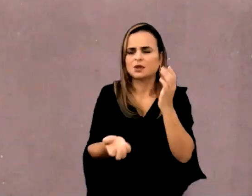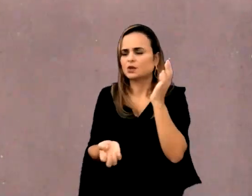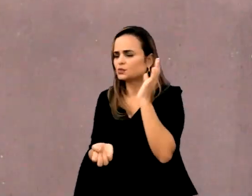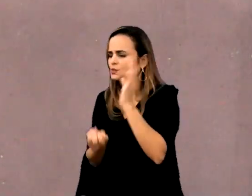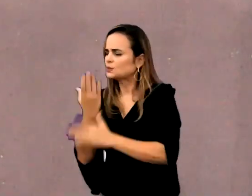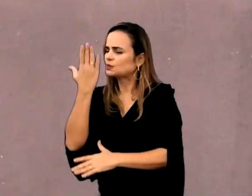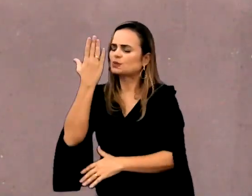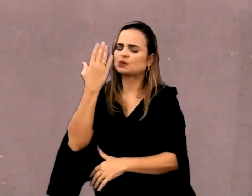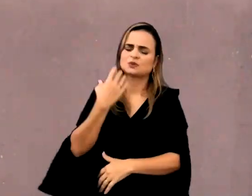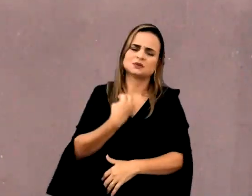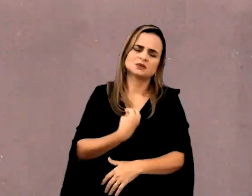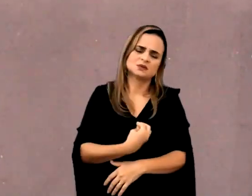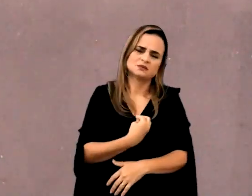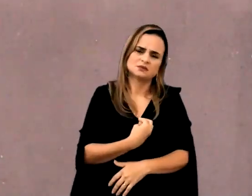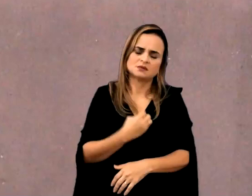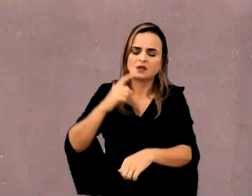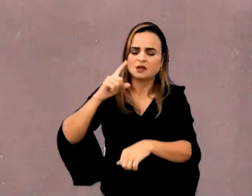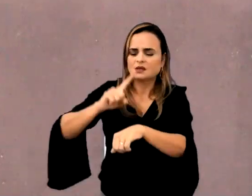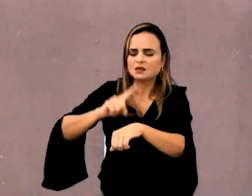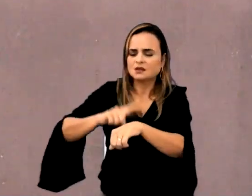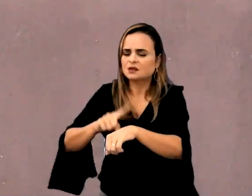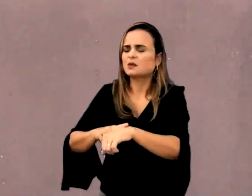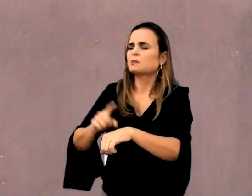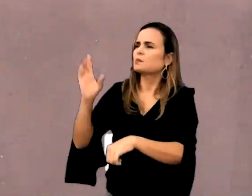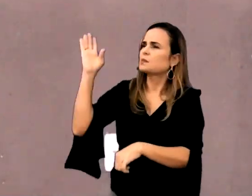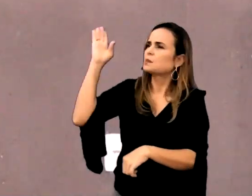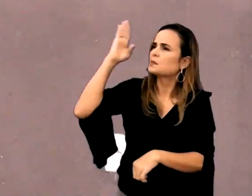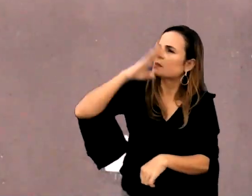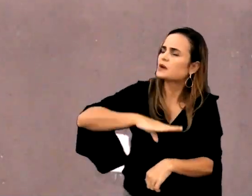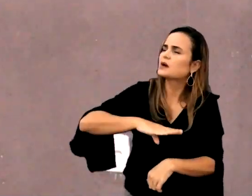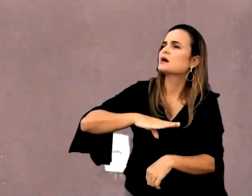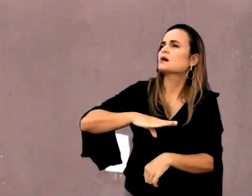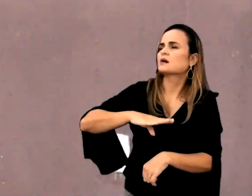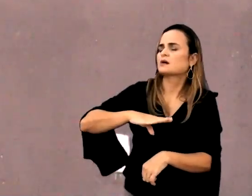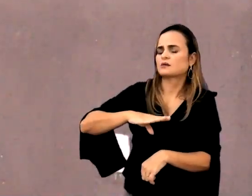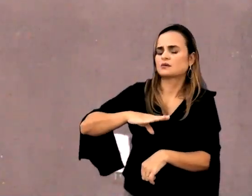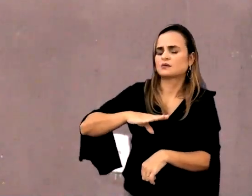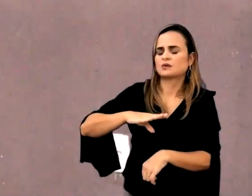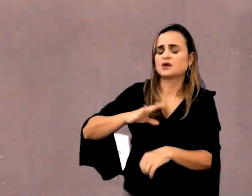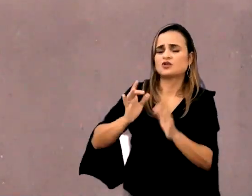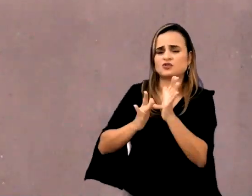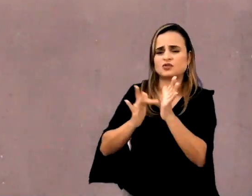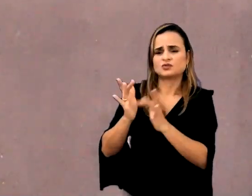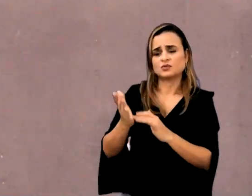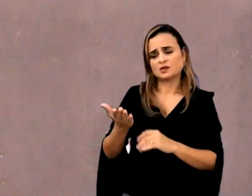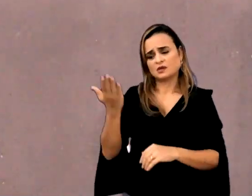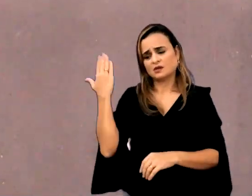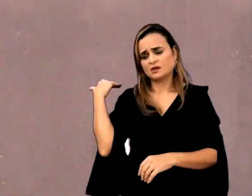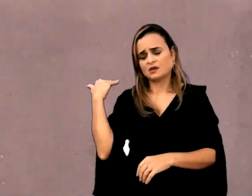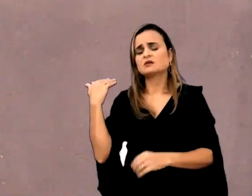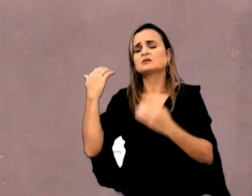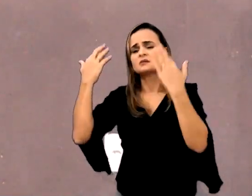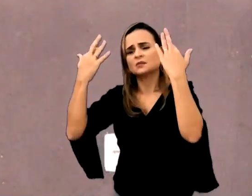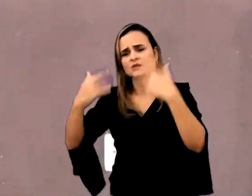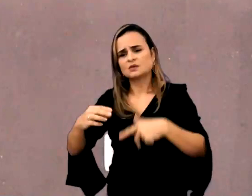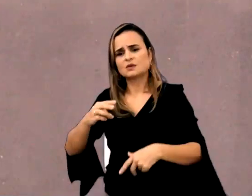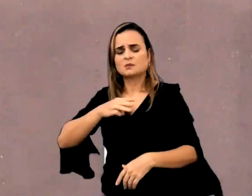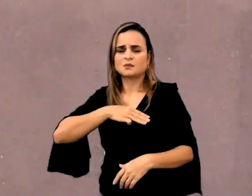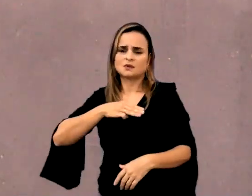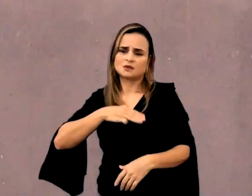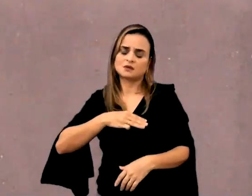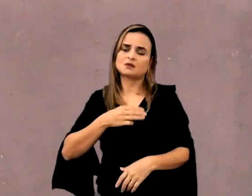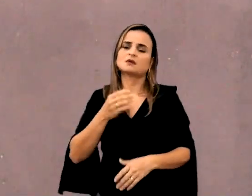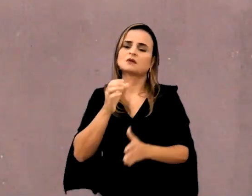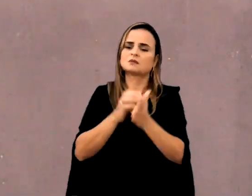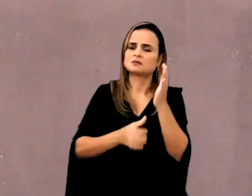vida. Nos momentos maus, como o próprio Jesus fala lá em Mateus